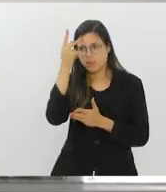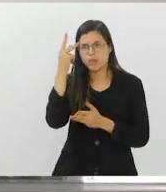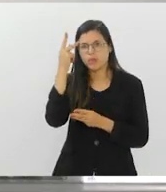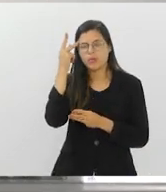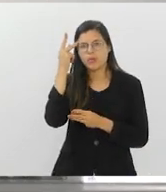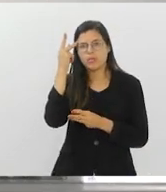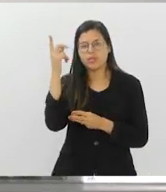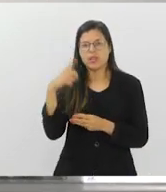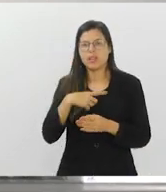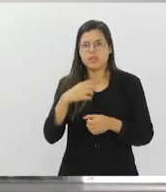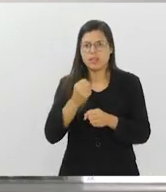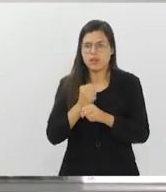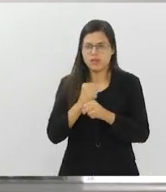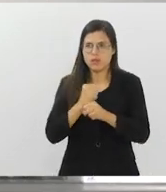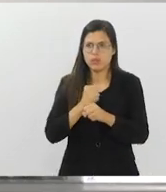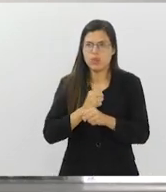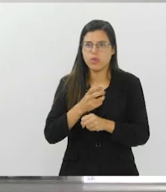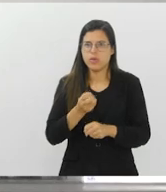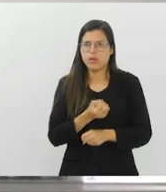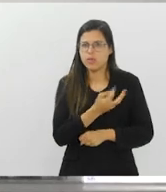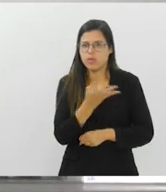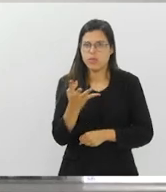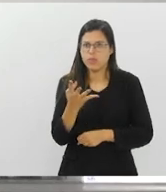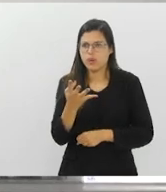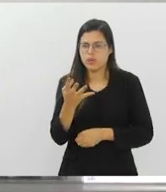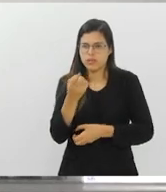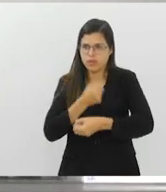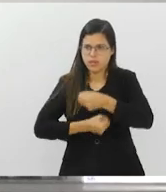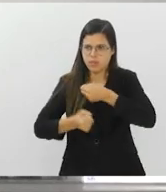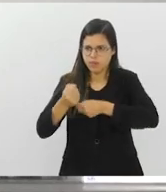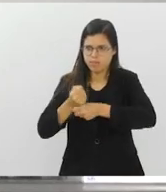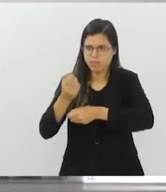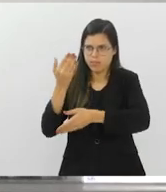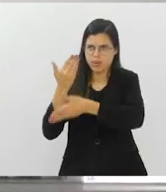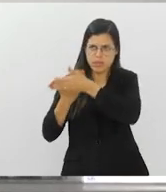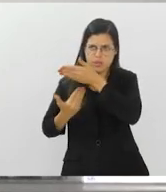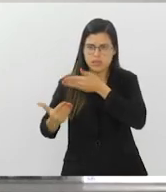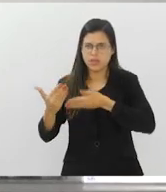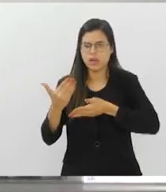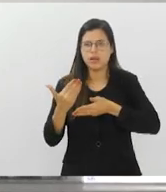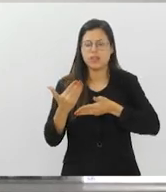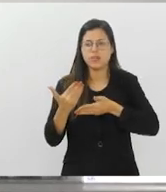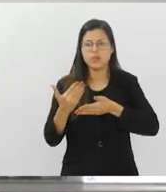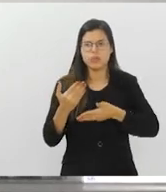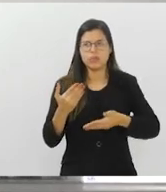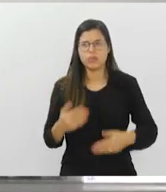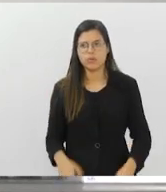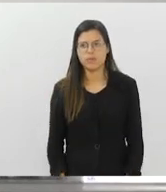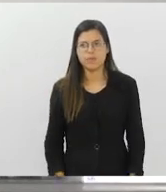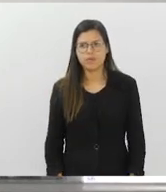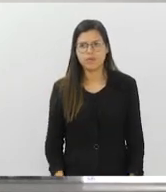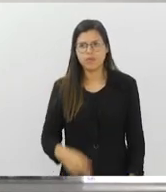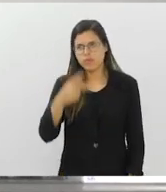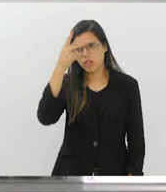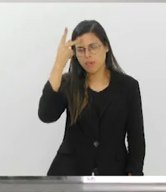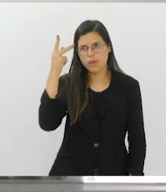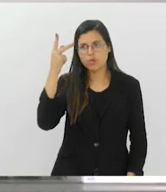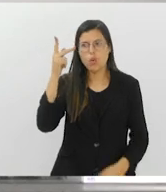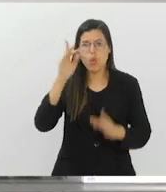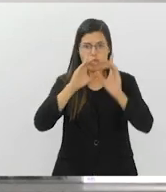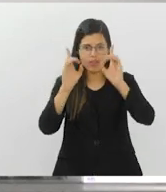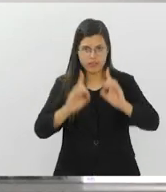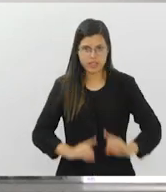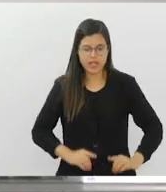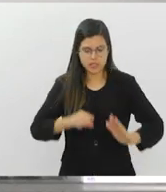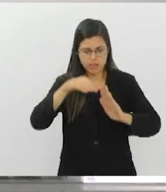esse ano e quantas vocês tinham ano passado. E você também tem o dado de quantas pessoas com deficiência você tinha e quantas você tem. Pessoas com deficiência caiu e